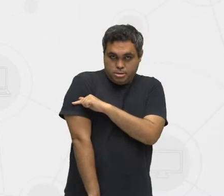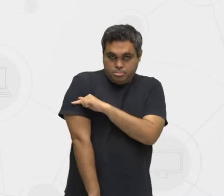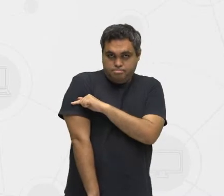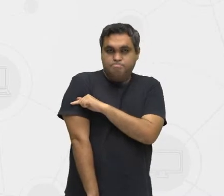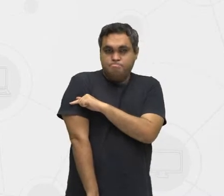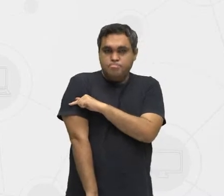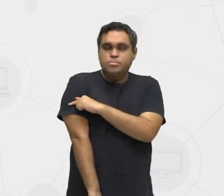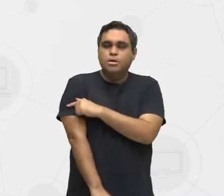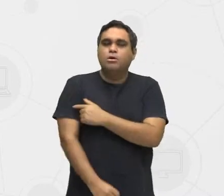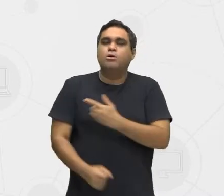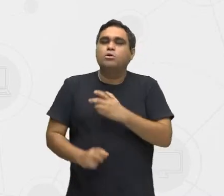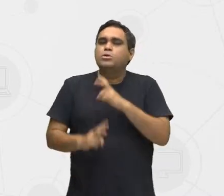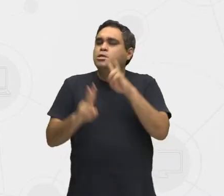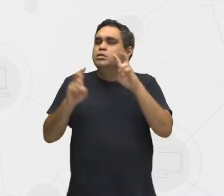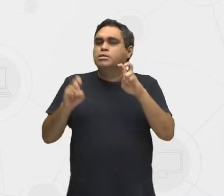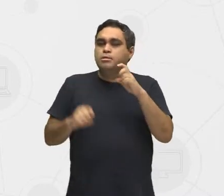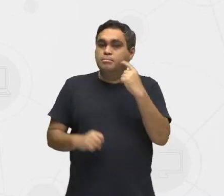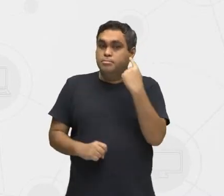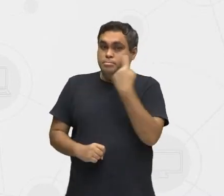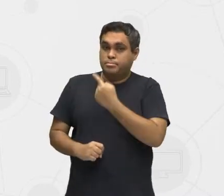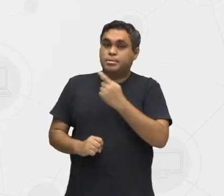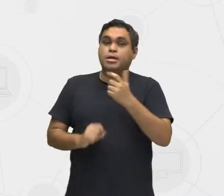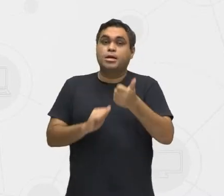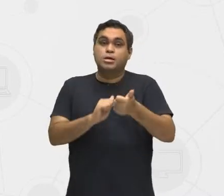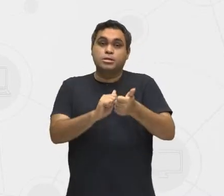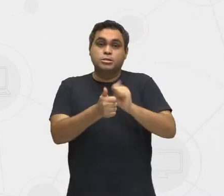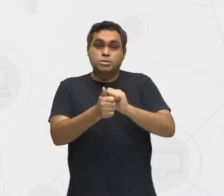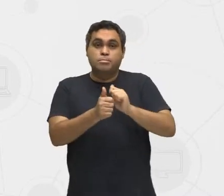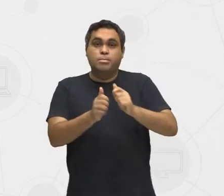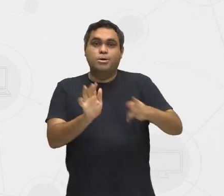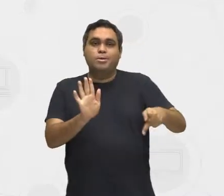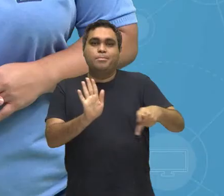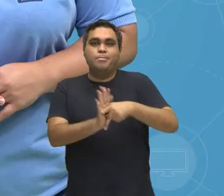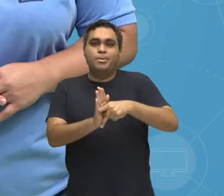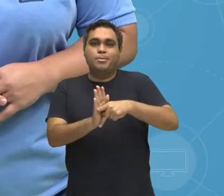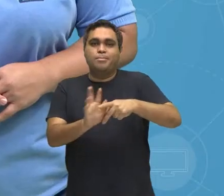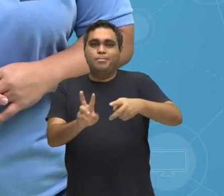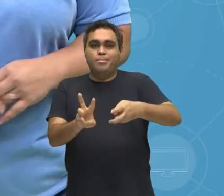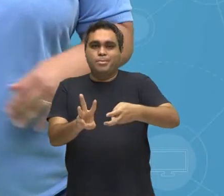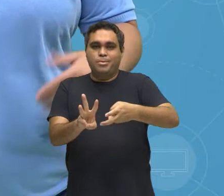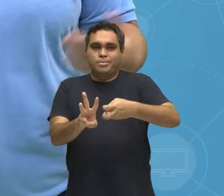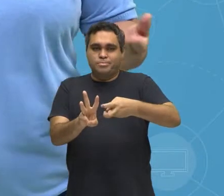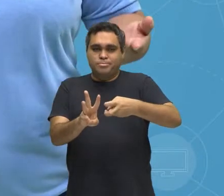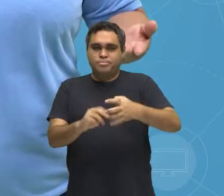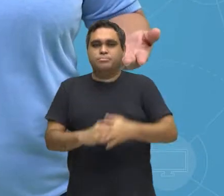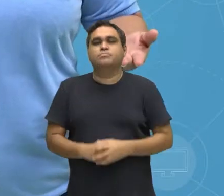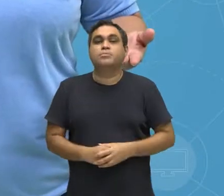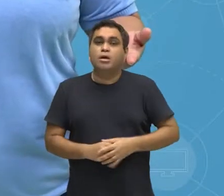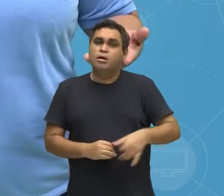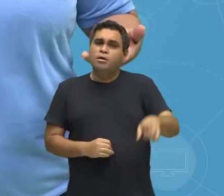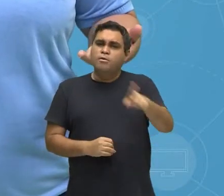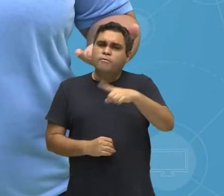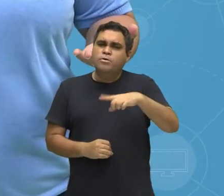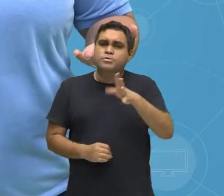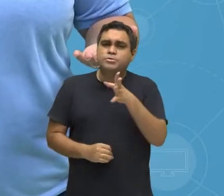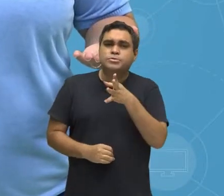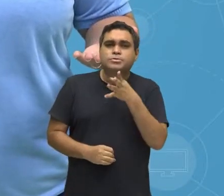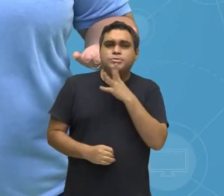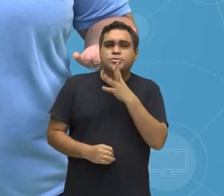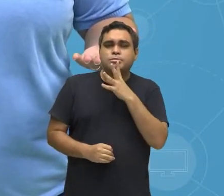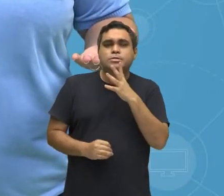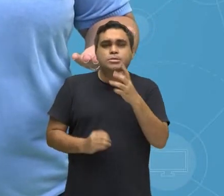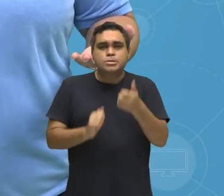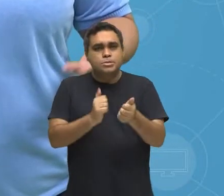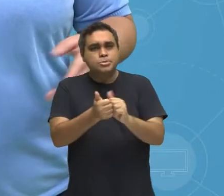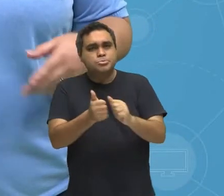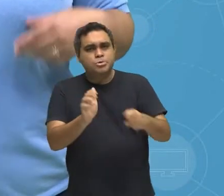conteúdo será esportes indígenas. E eu já pergunto a vocês, vocês conhecem algum esporte